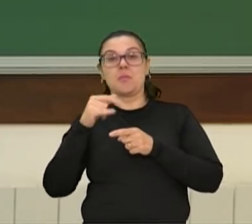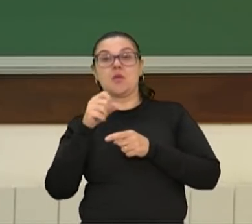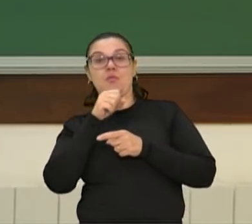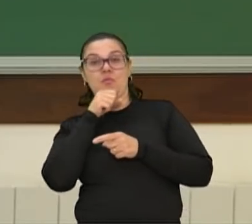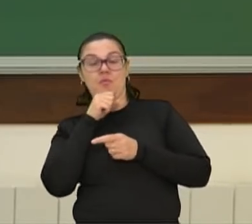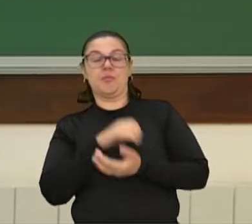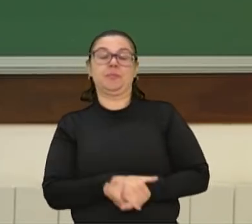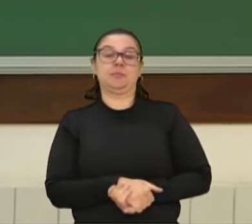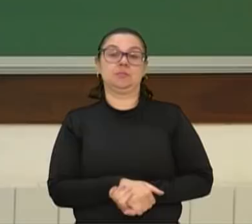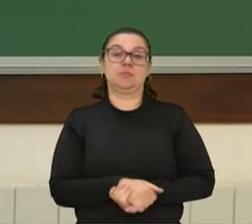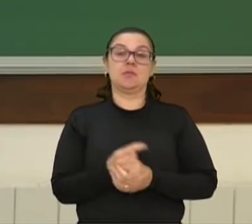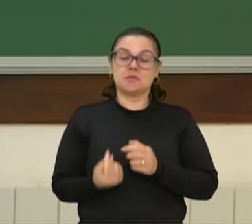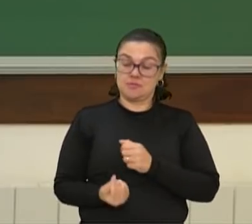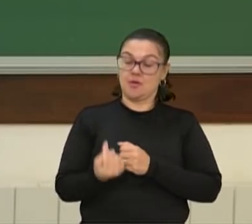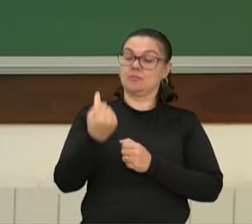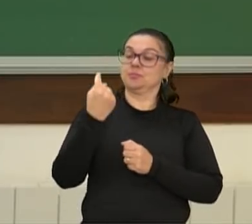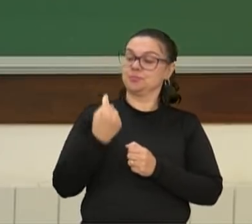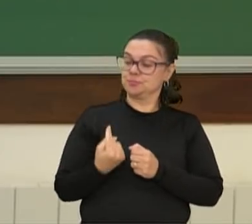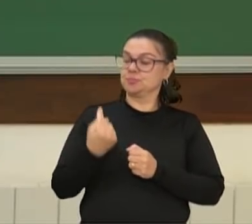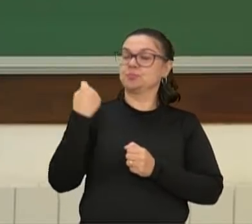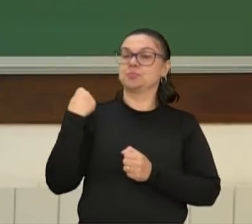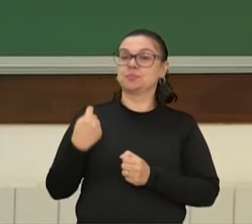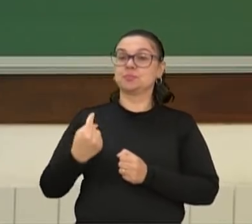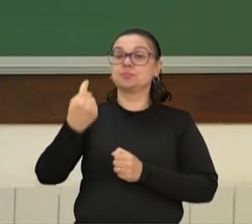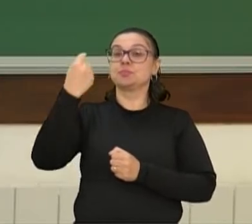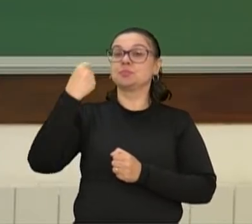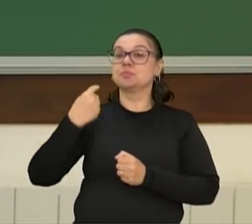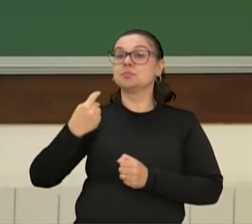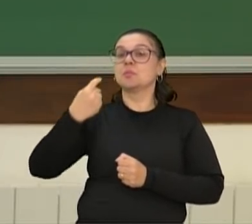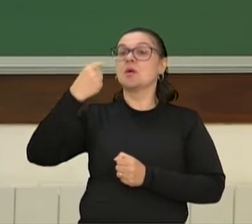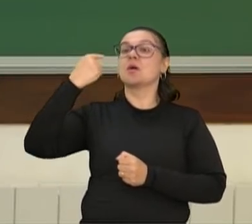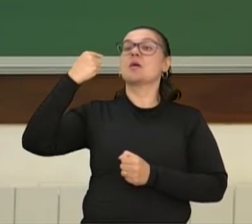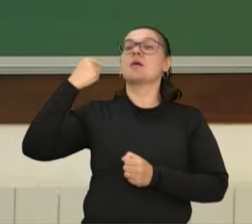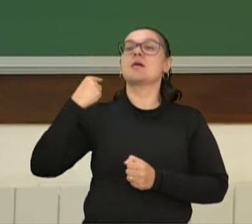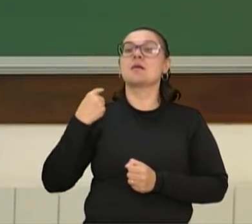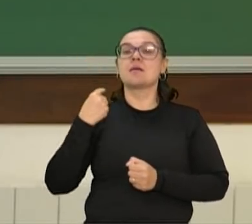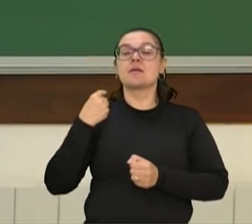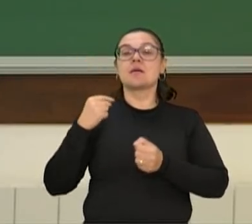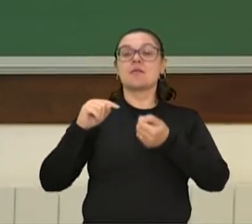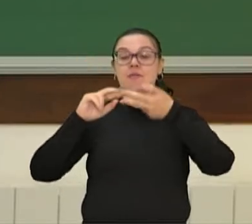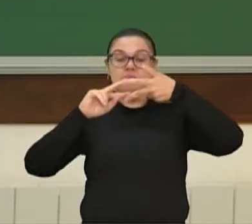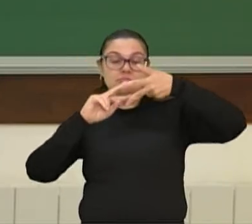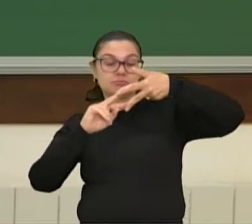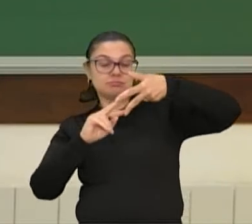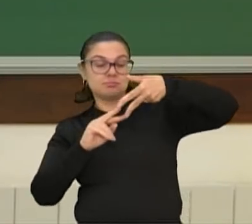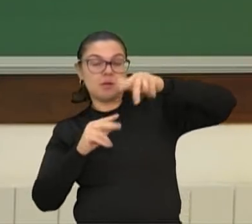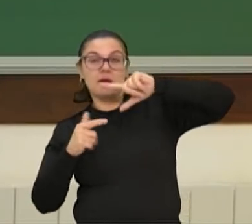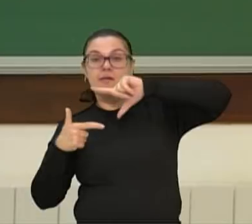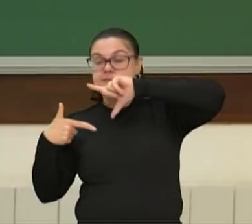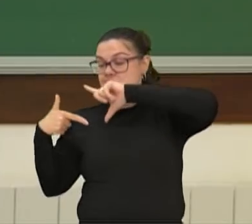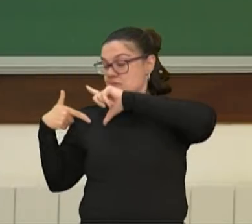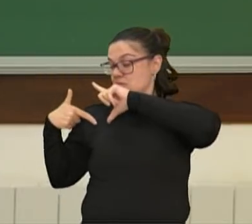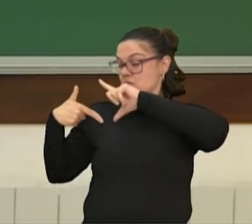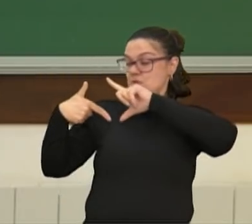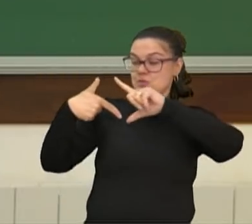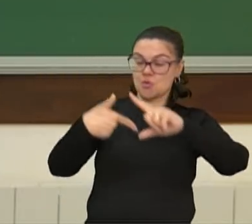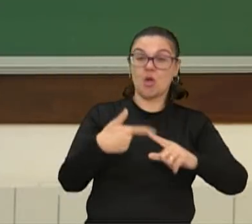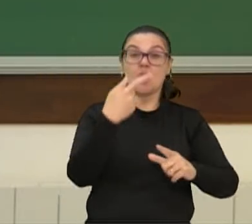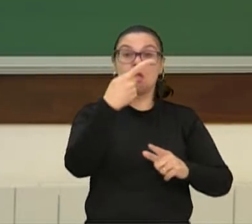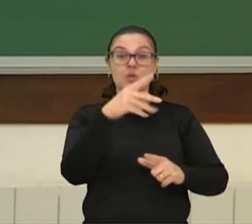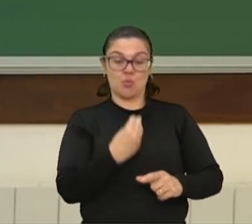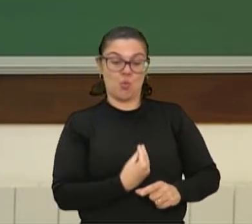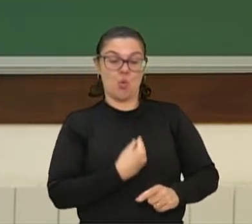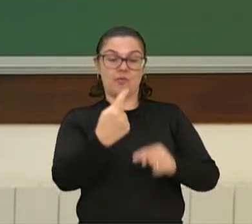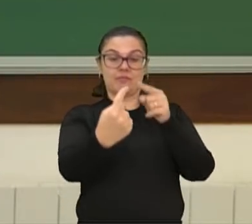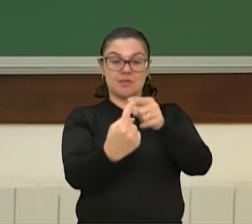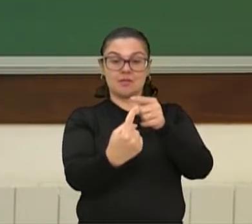teus bisavós. E assim vai seguindo uma genealogia. A causa da sua existência é a